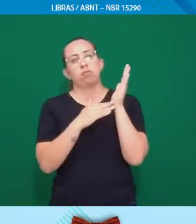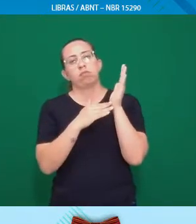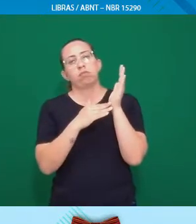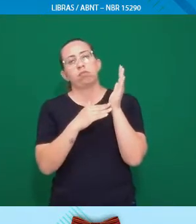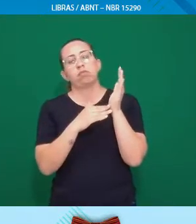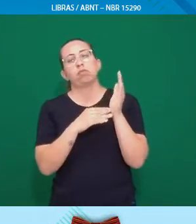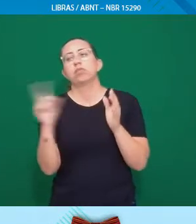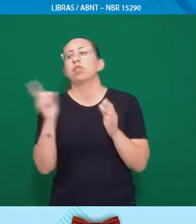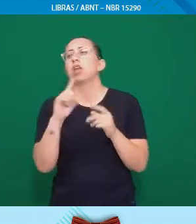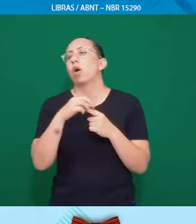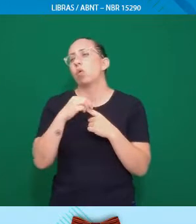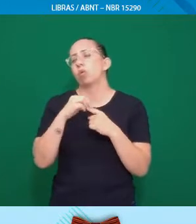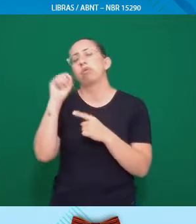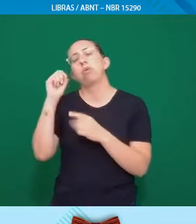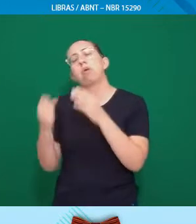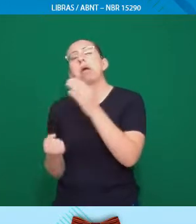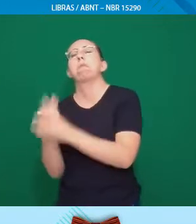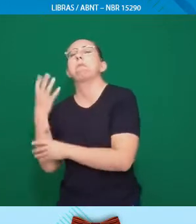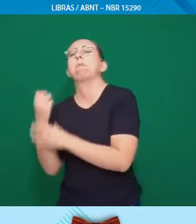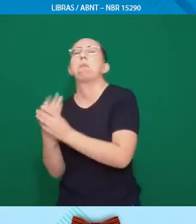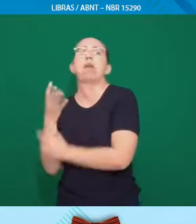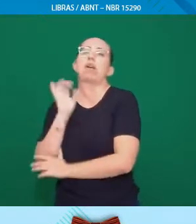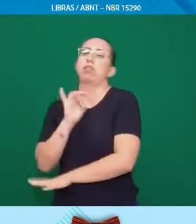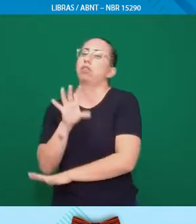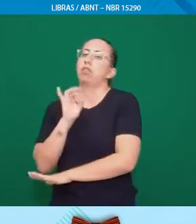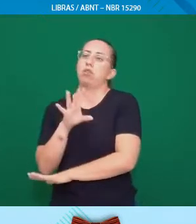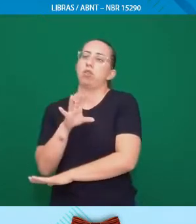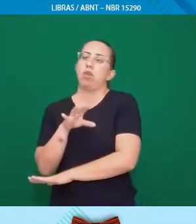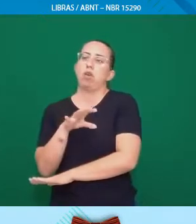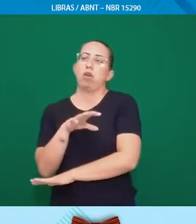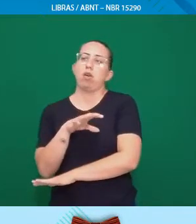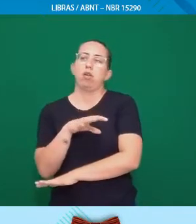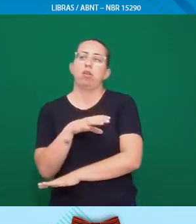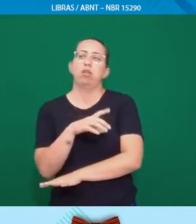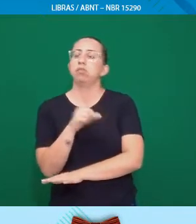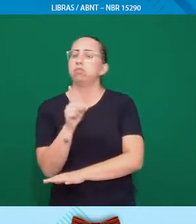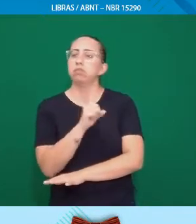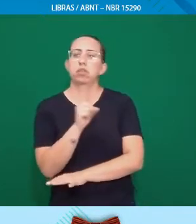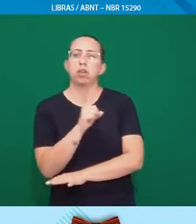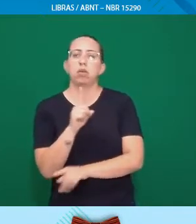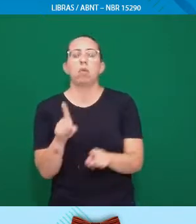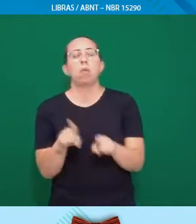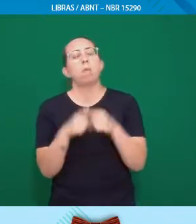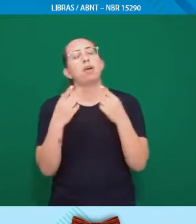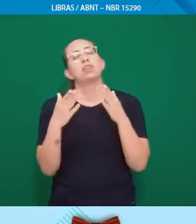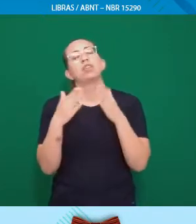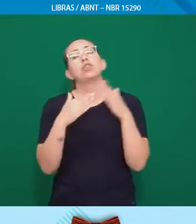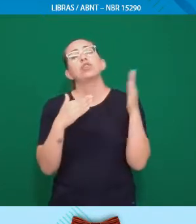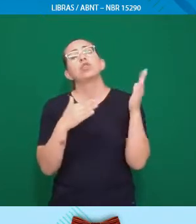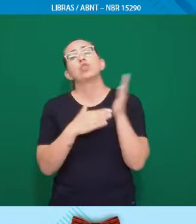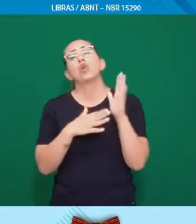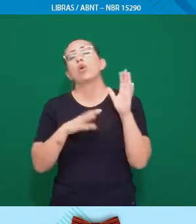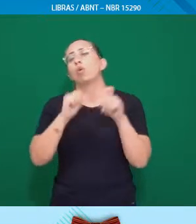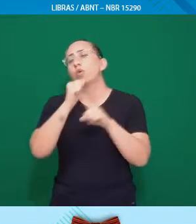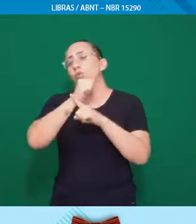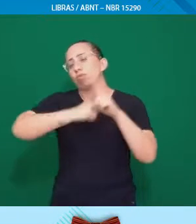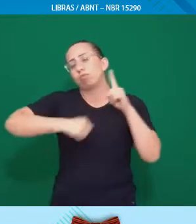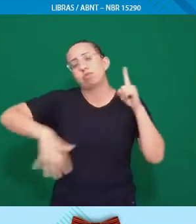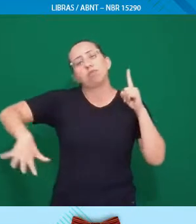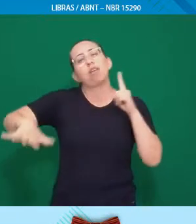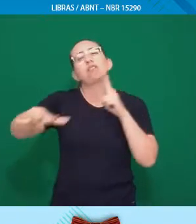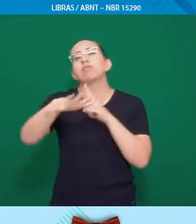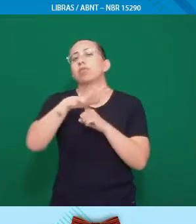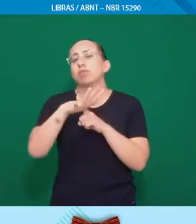que seriam os de maneira similar às empresas os proprietários né mas também uma preocupação grande que o